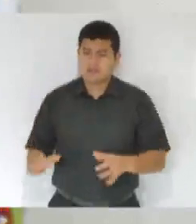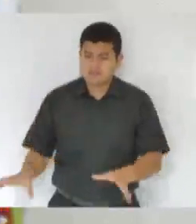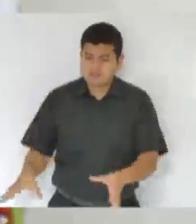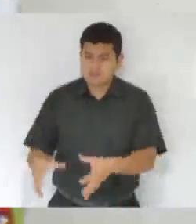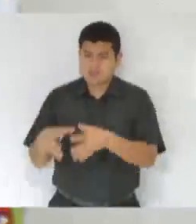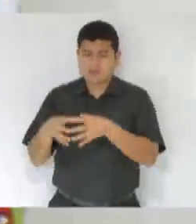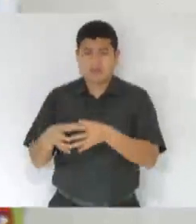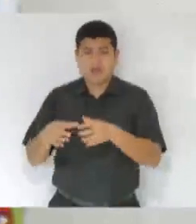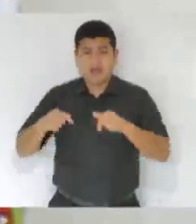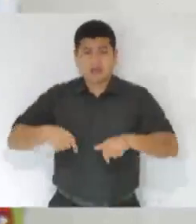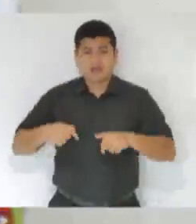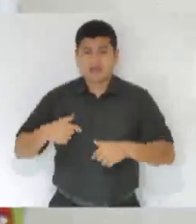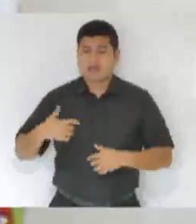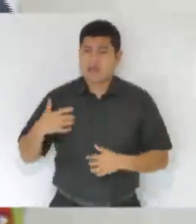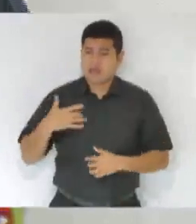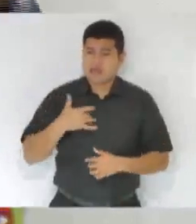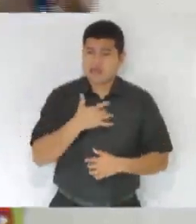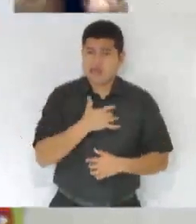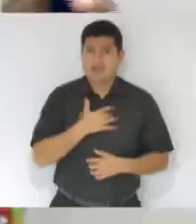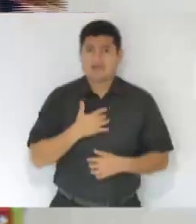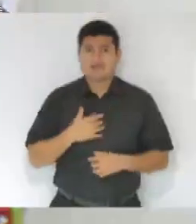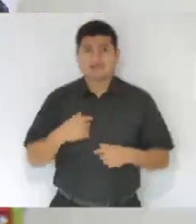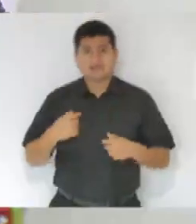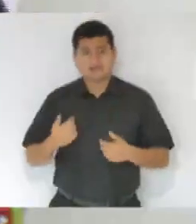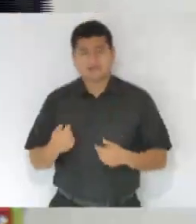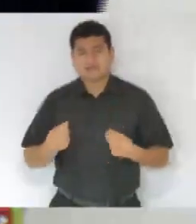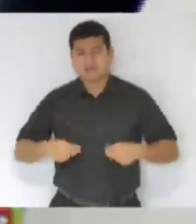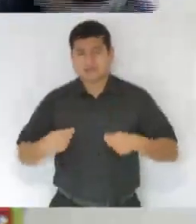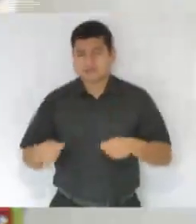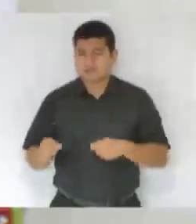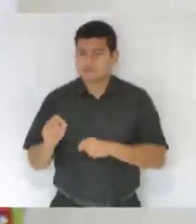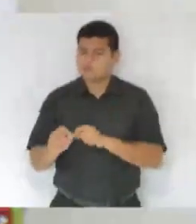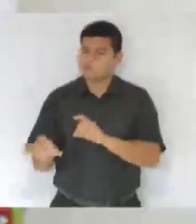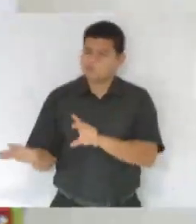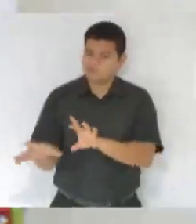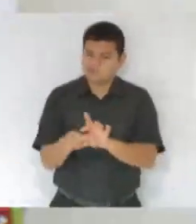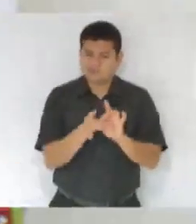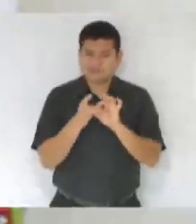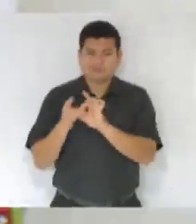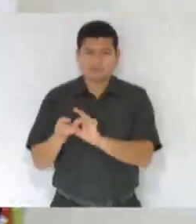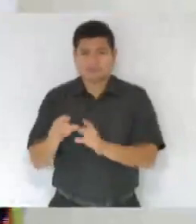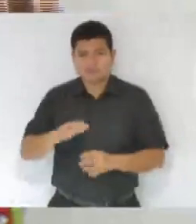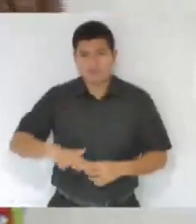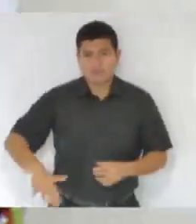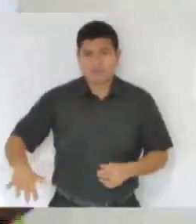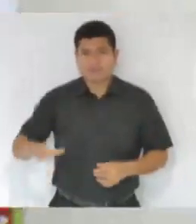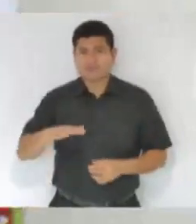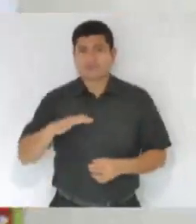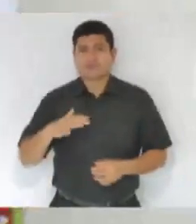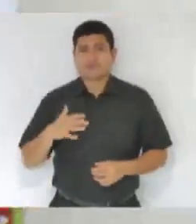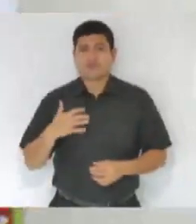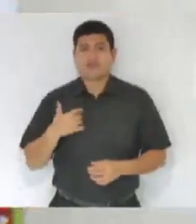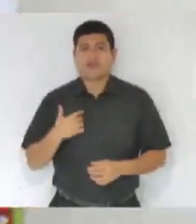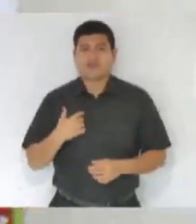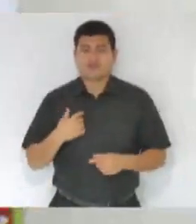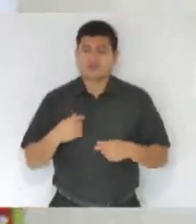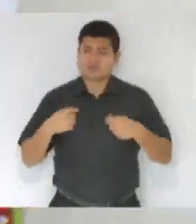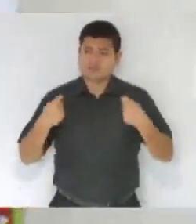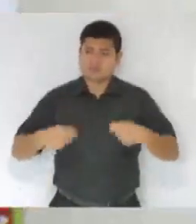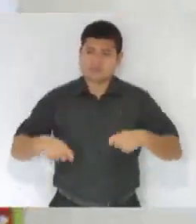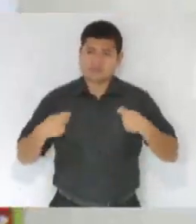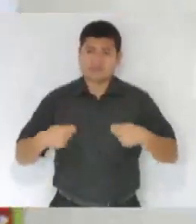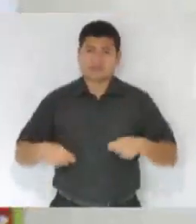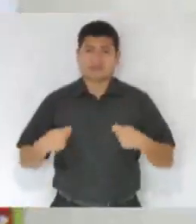Santa Catarina ou do Brasil é um processo coletivo, tem todo um aparato social, e nós temos que envolver todos esses